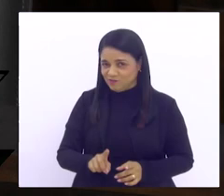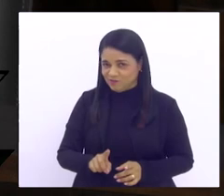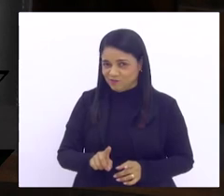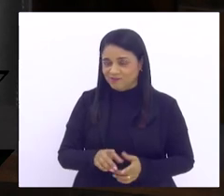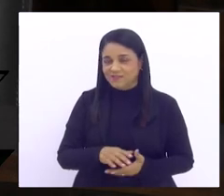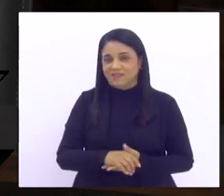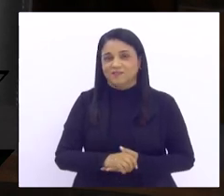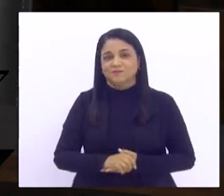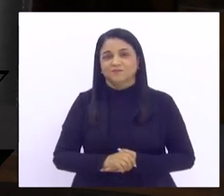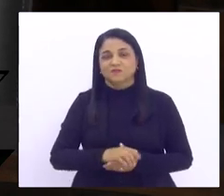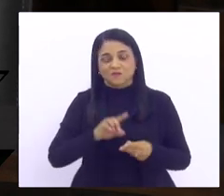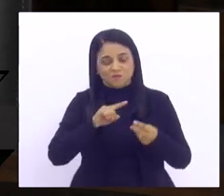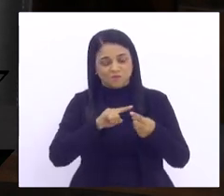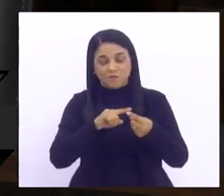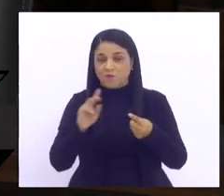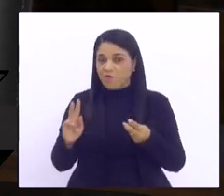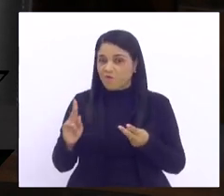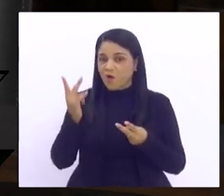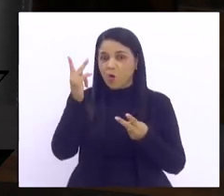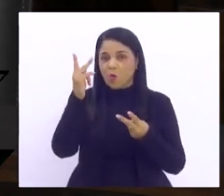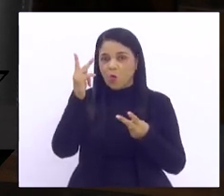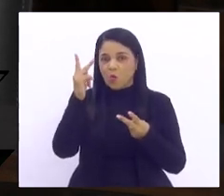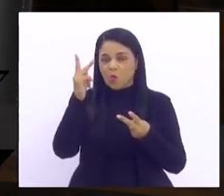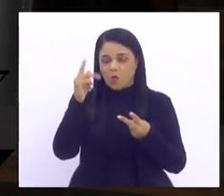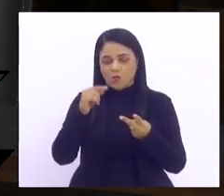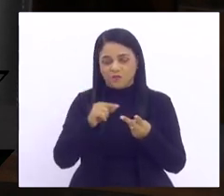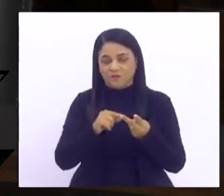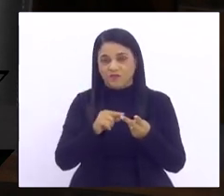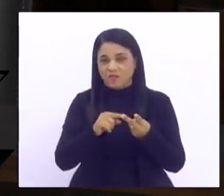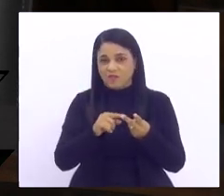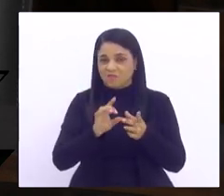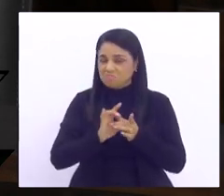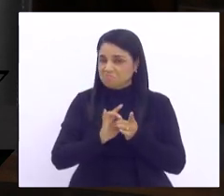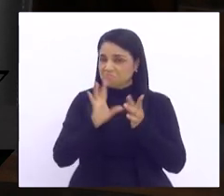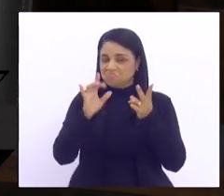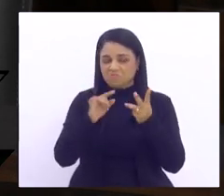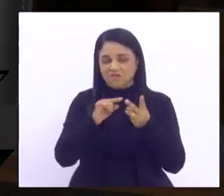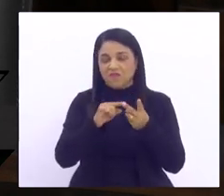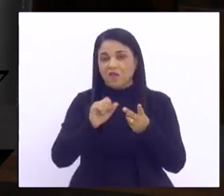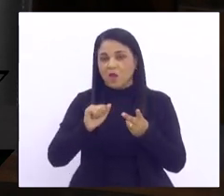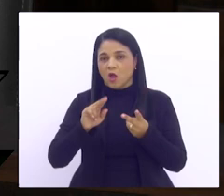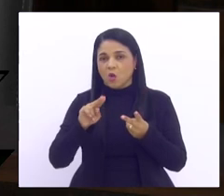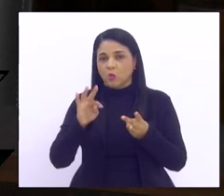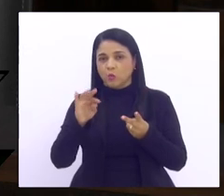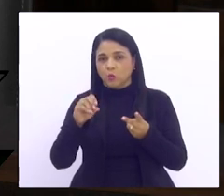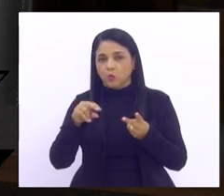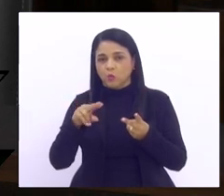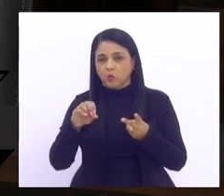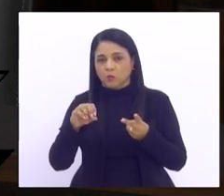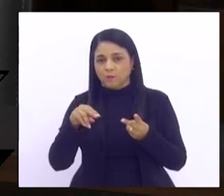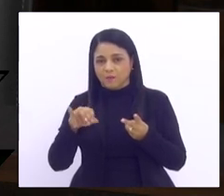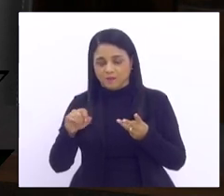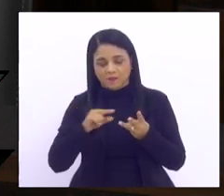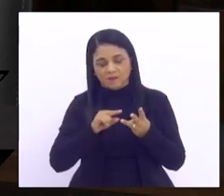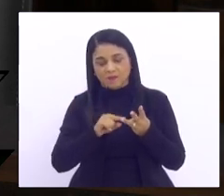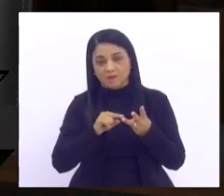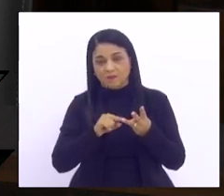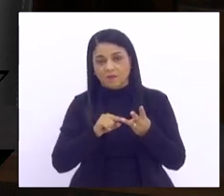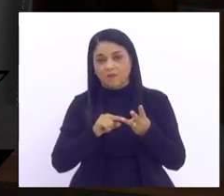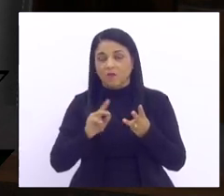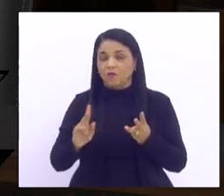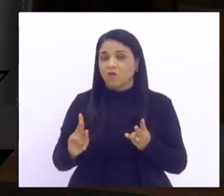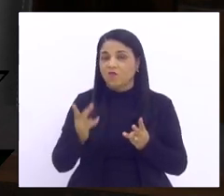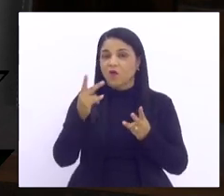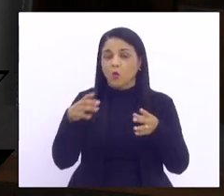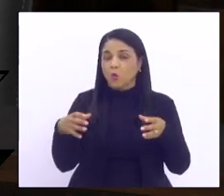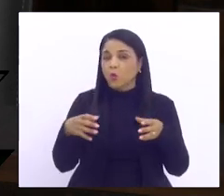ele. Primeiro é o valor intrínseco, depois a autonomia e, por fim, o valor comunitário.